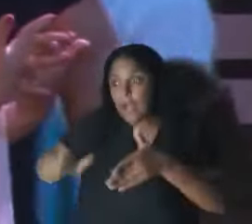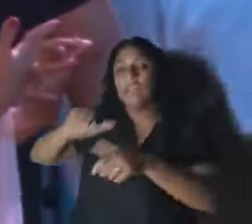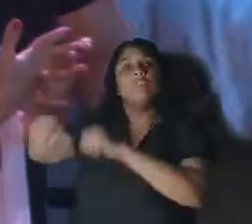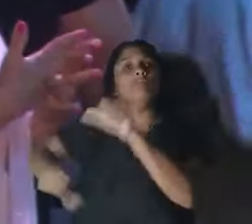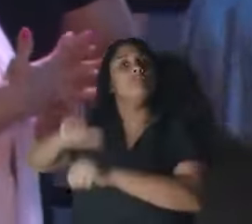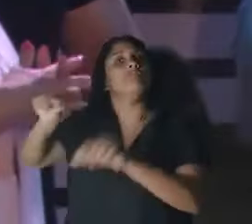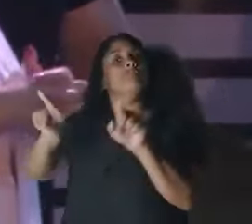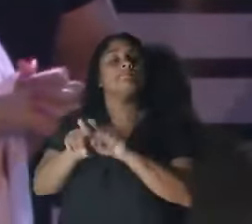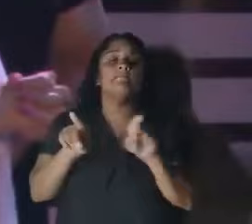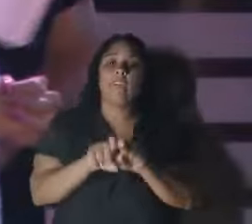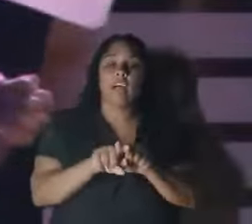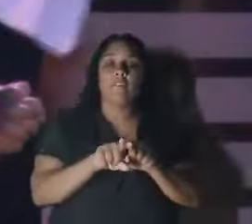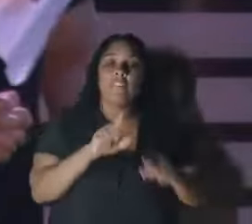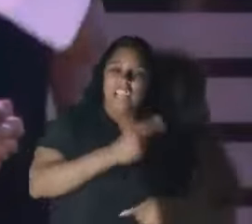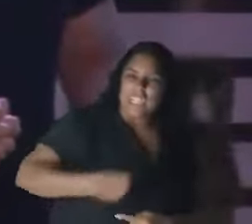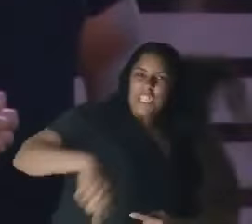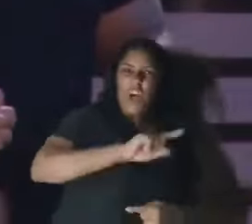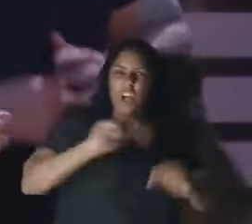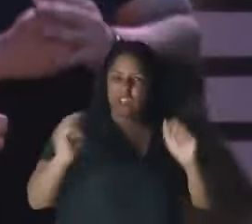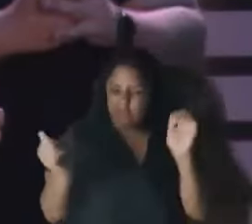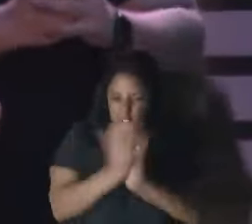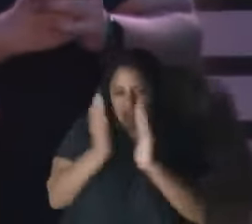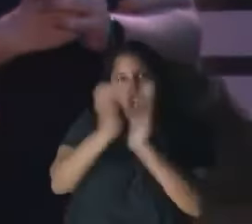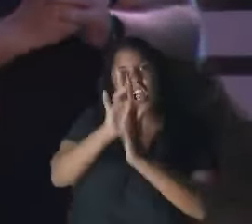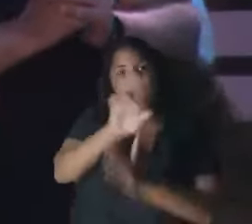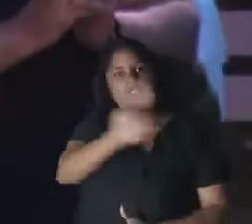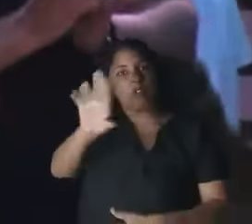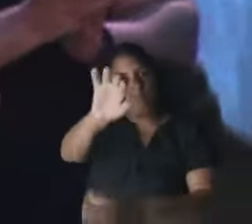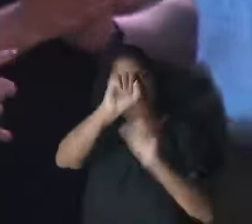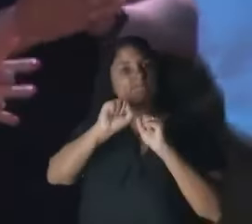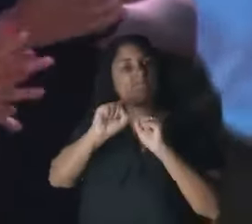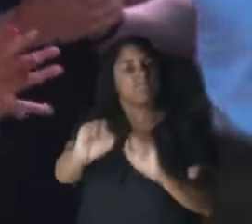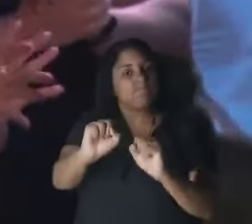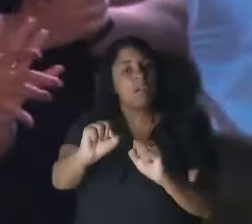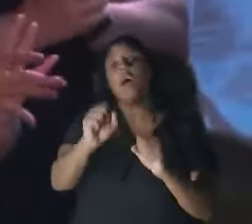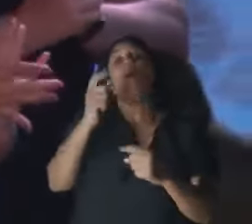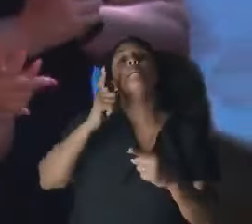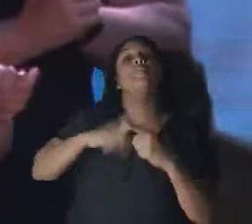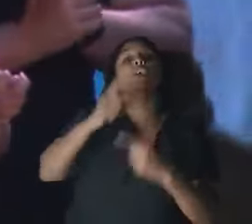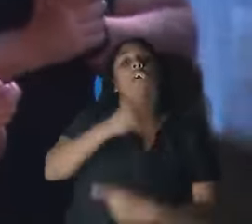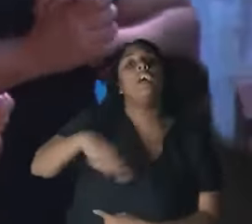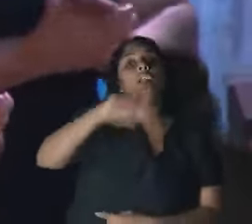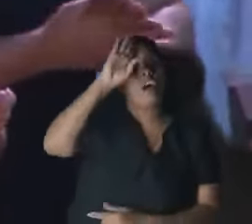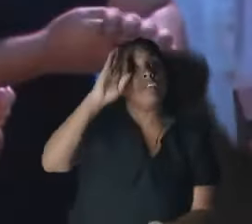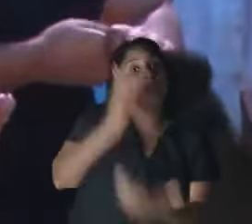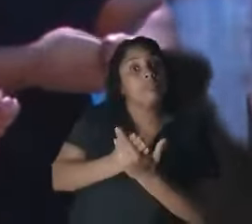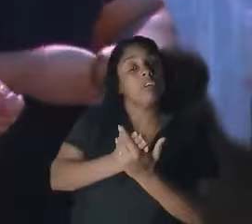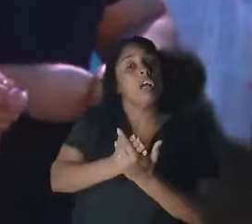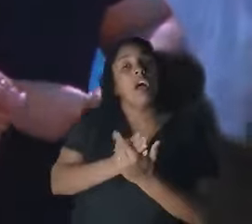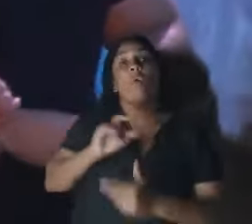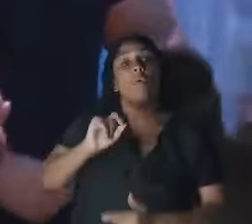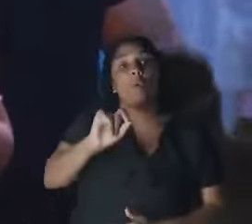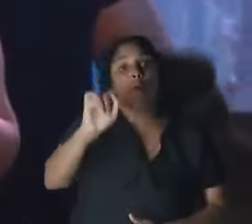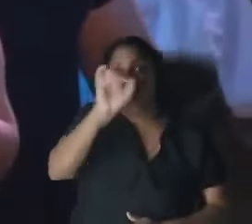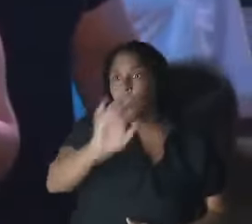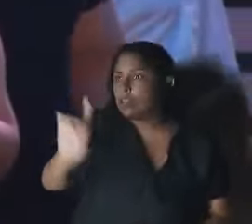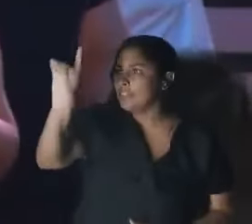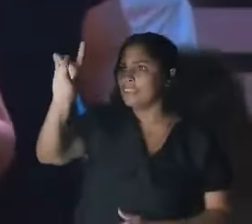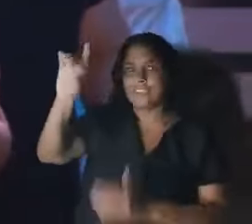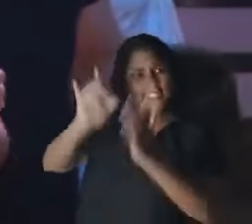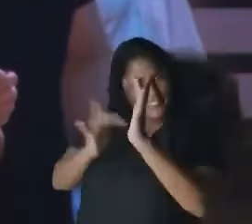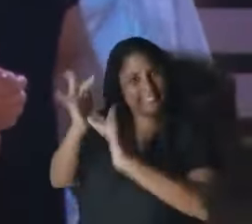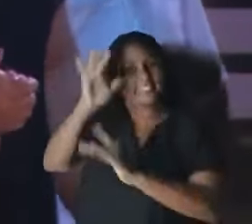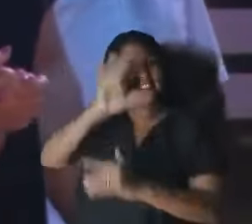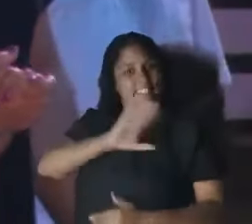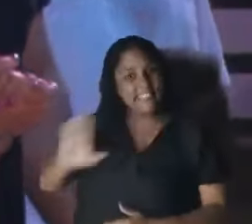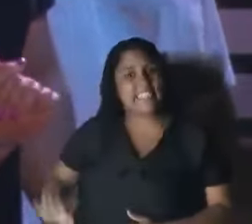situação. Nós louvaremos a este nome poderoso, porque nós cremos que Ele, Jesus